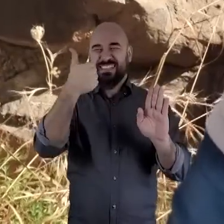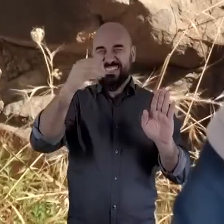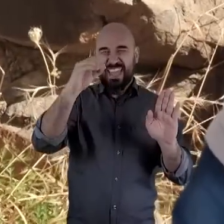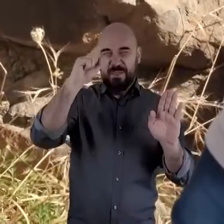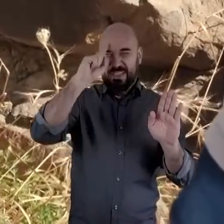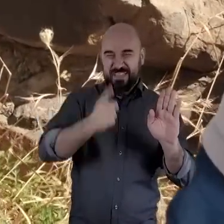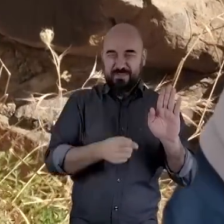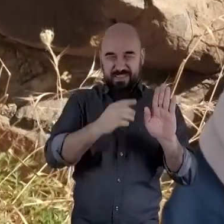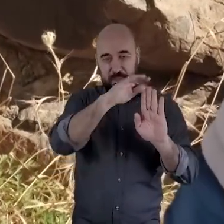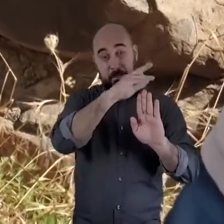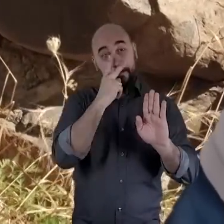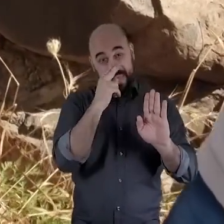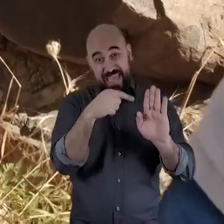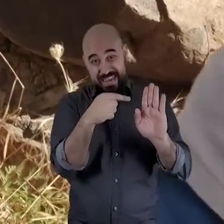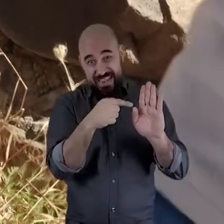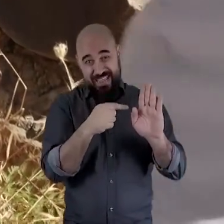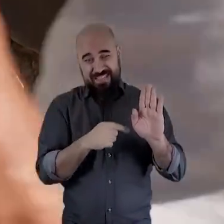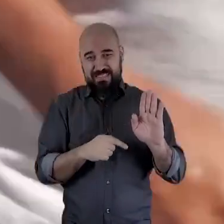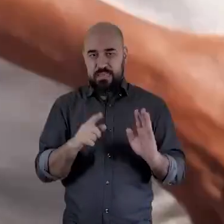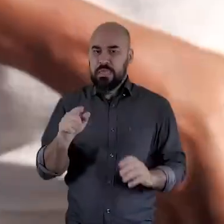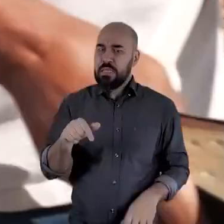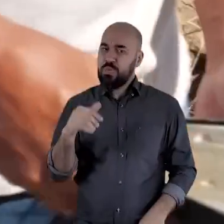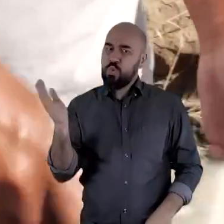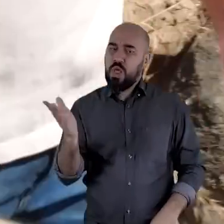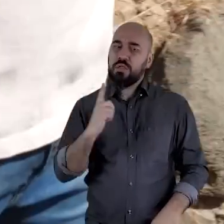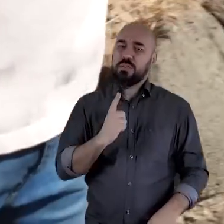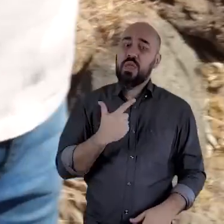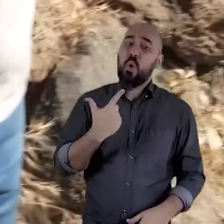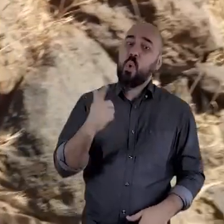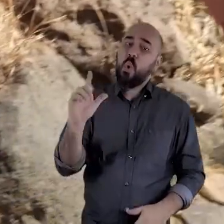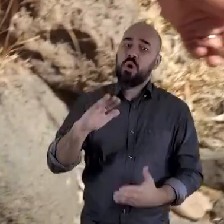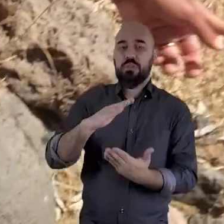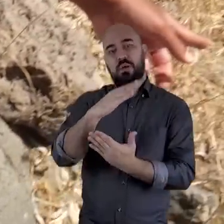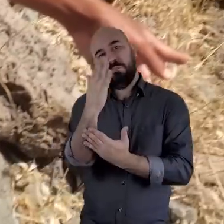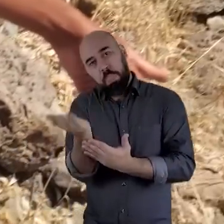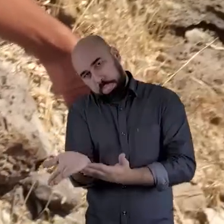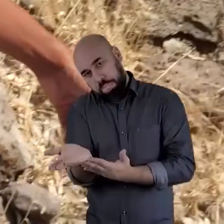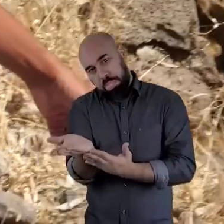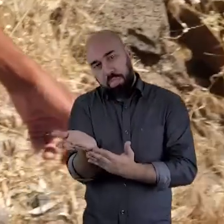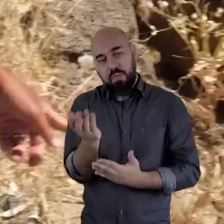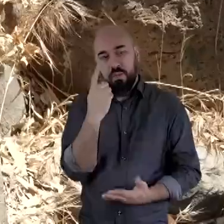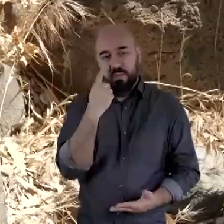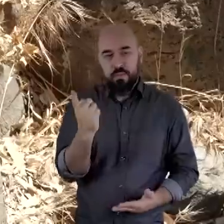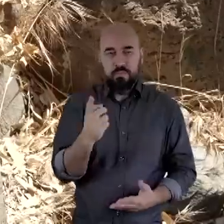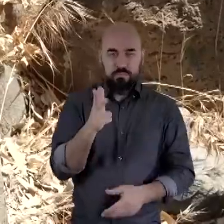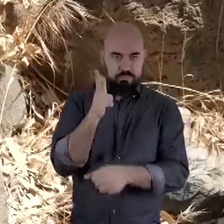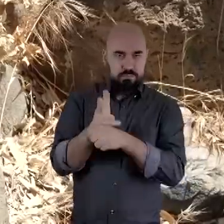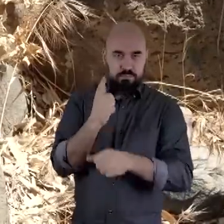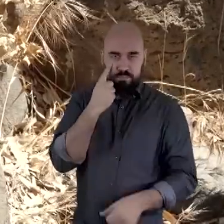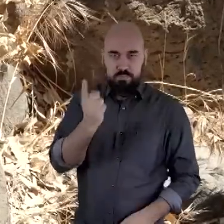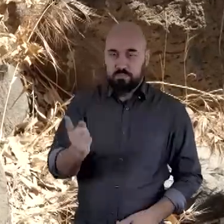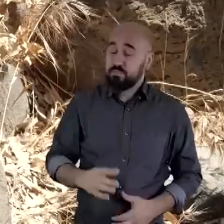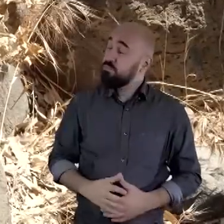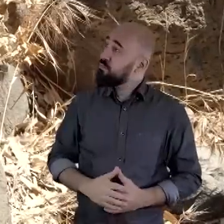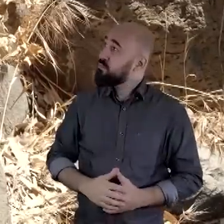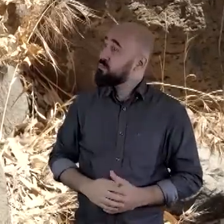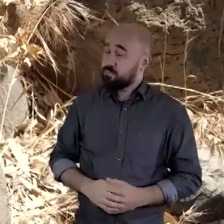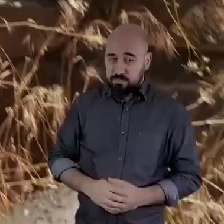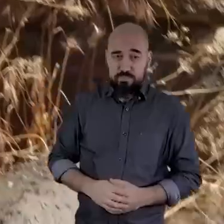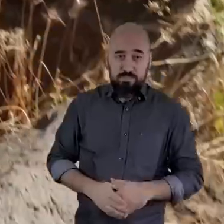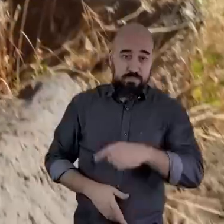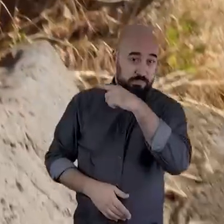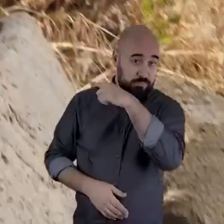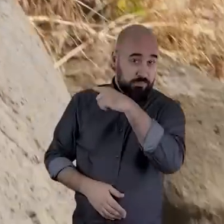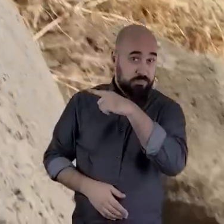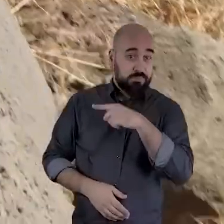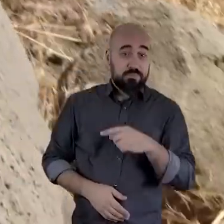pedra dos 10 mandamentos que você está vendo. E aqui do lado nós temos mais uma outra caída. Eu vou pedir o nosso câmera para mostrar aqui para vocês em casa.